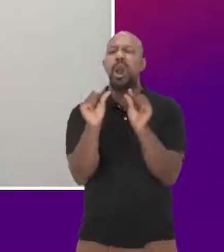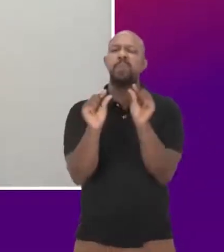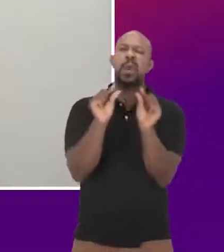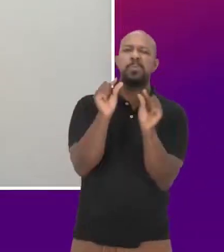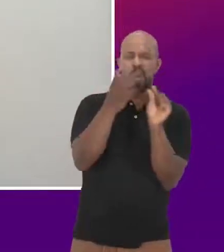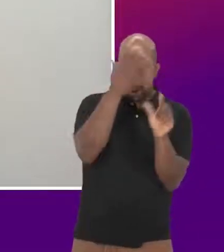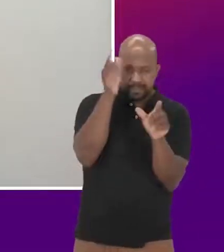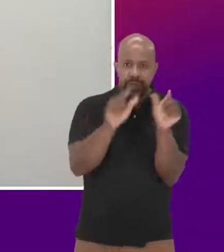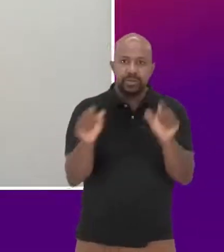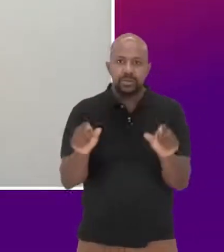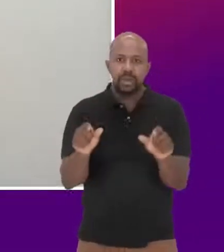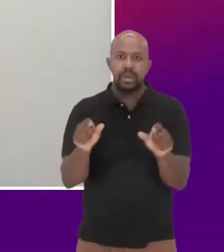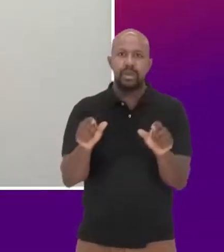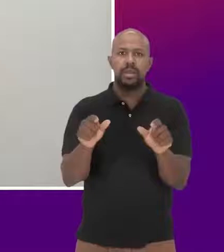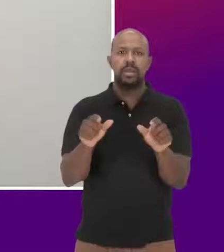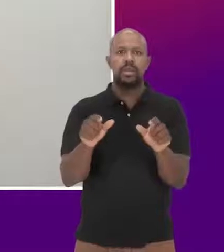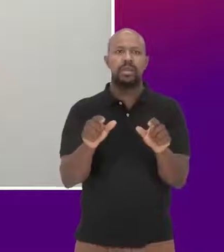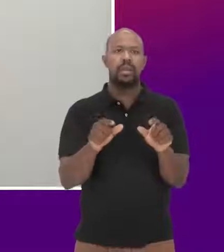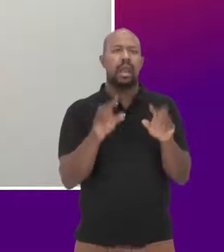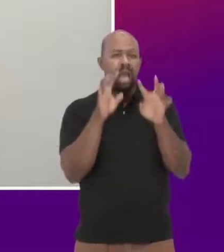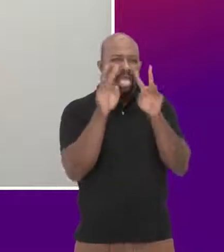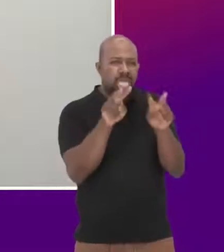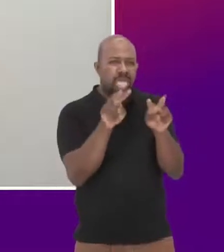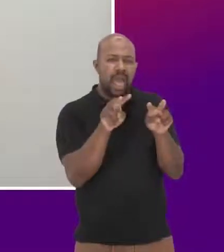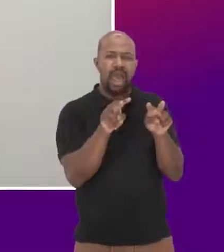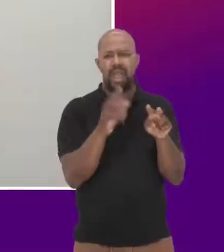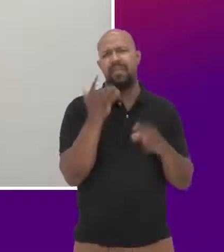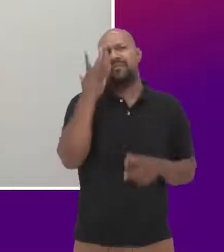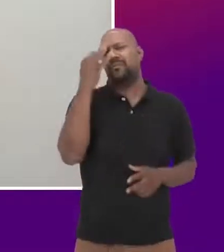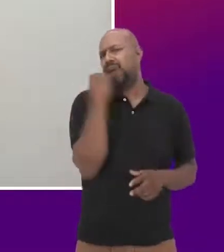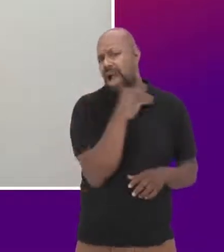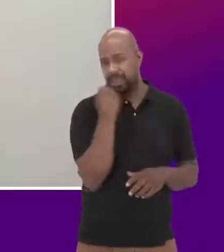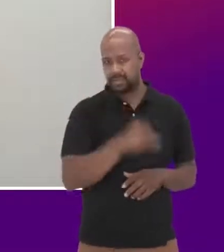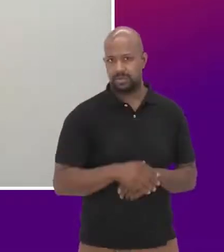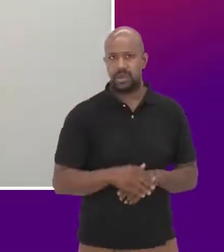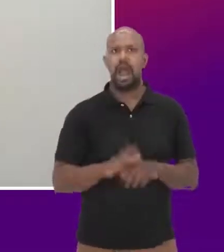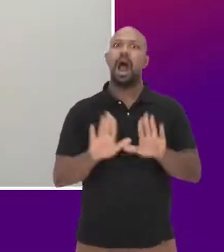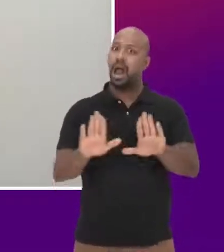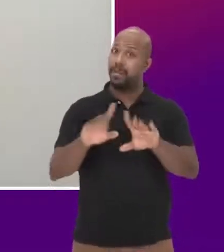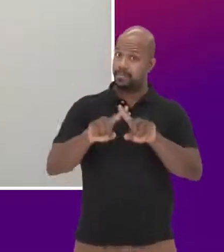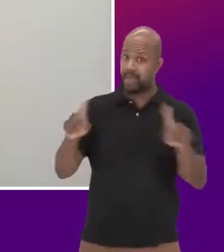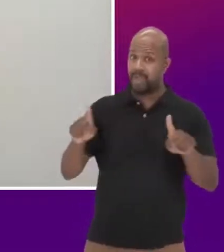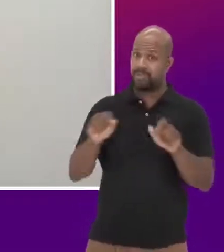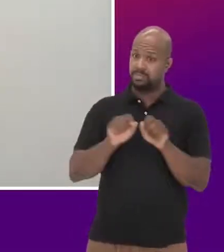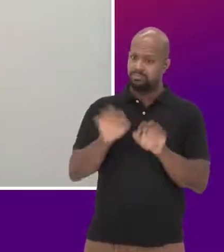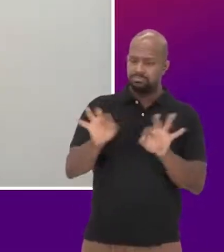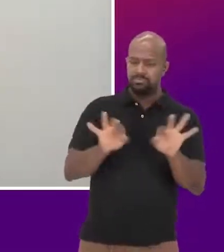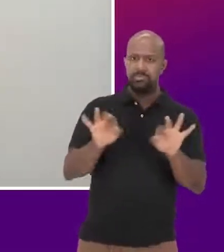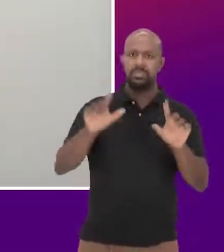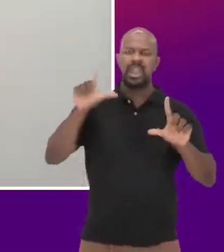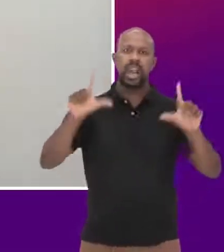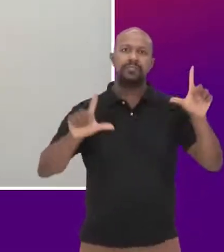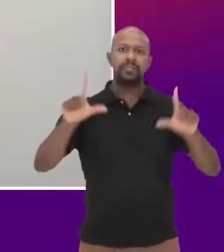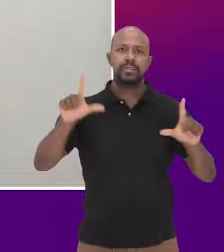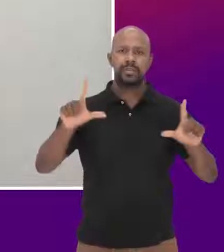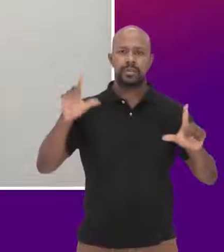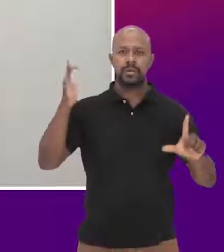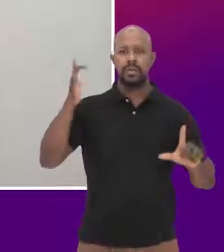pessoas, com baixíssima audiência, não é difícil. Você fazer